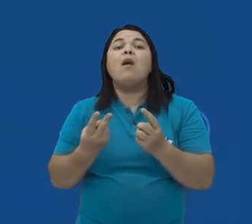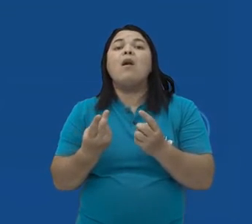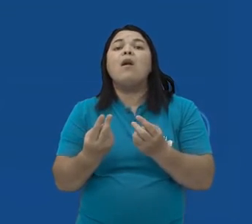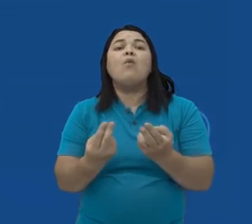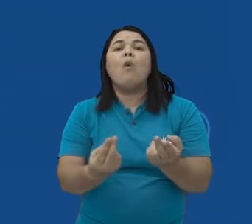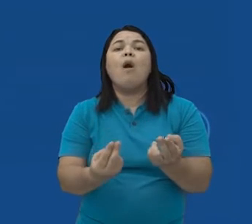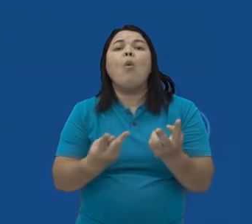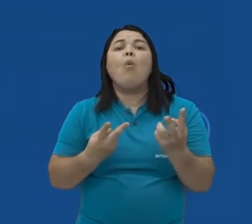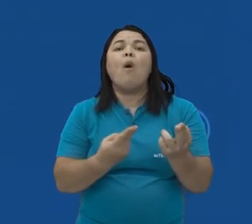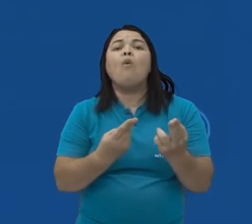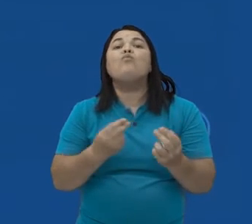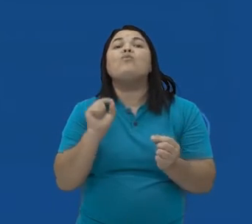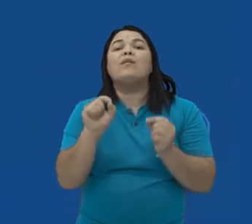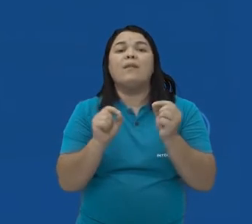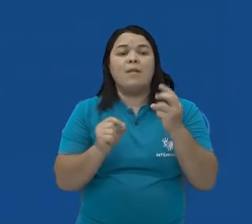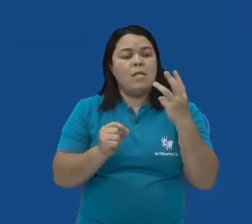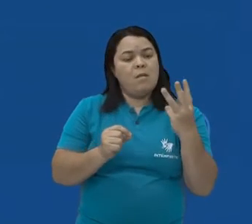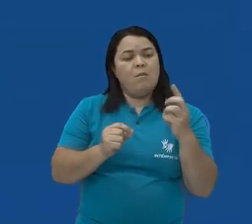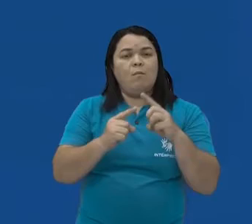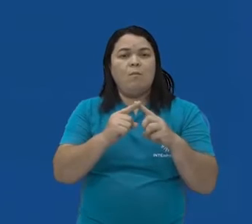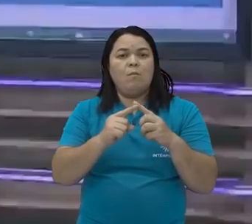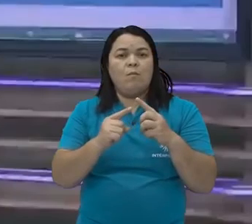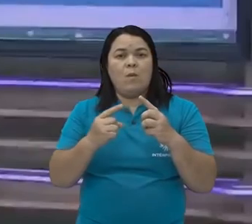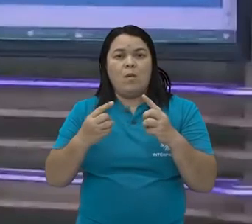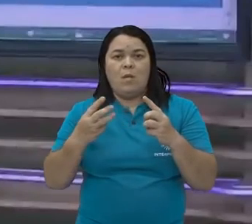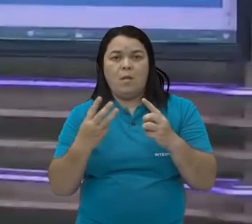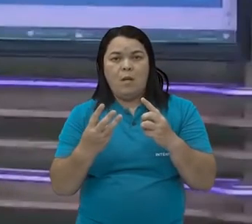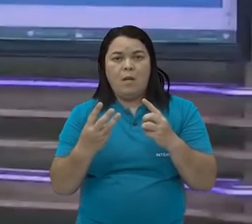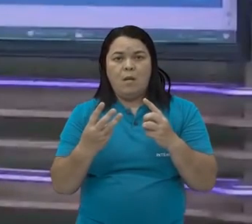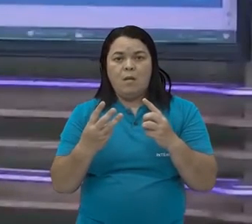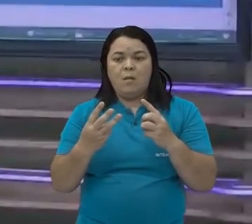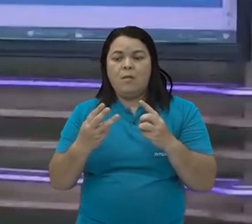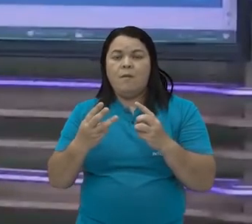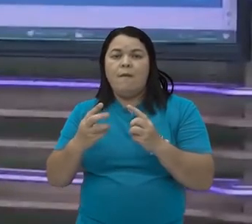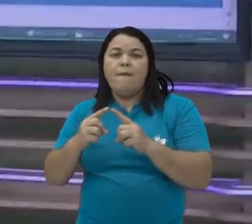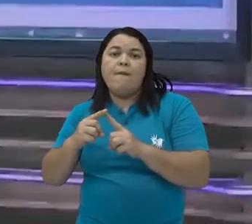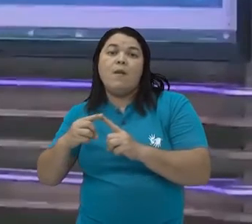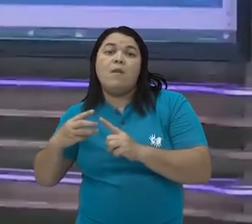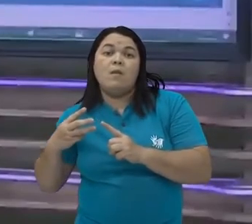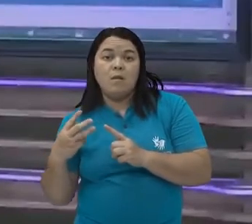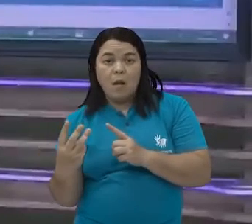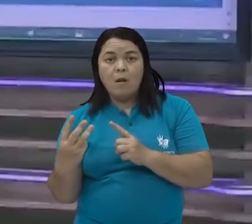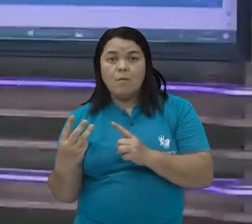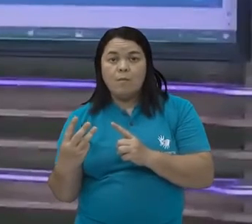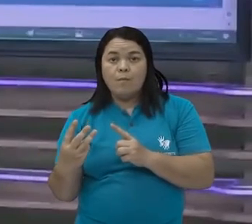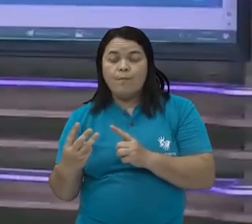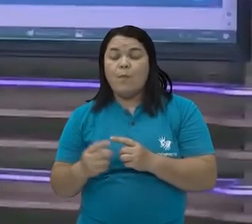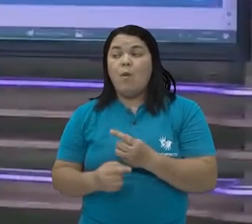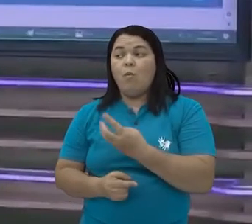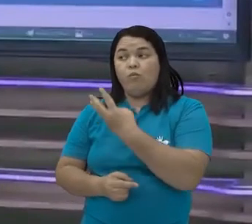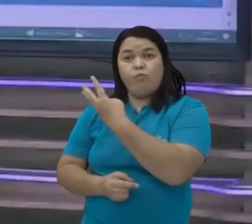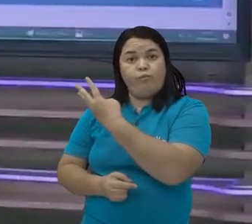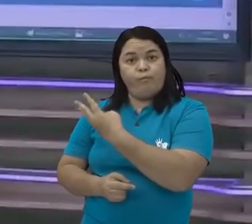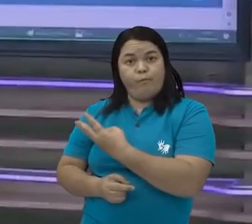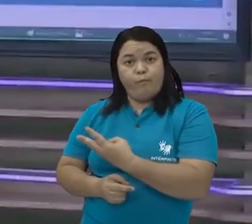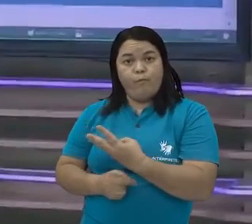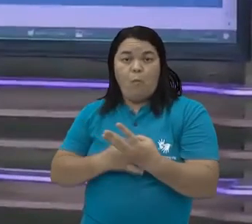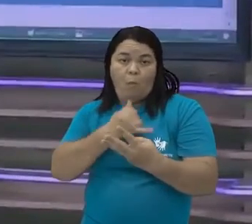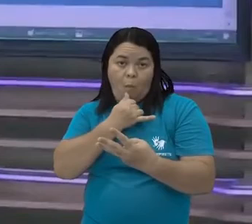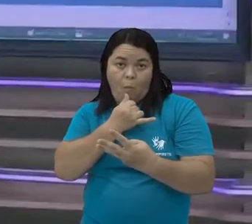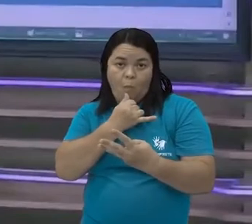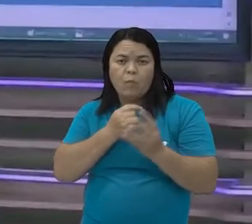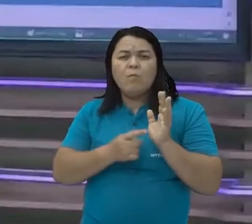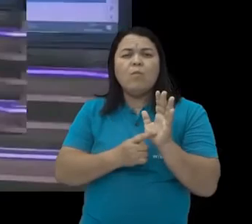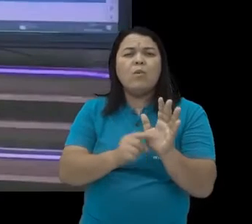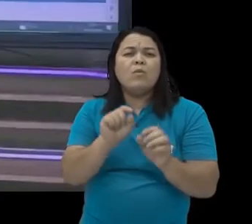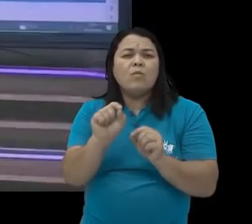tá bom? Então, o que você repara aqui é o seguinte, pessoal. Nesses 3 exemplos, eu estou te mostrando o seguinte, que quando